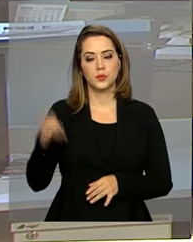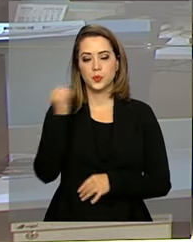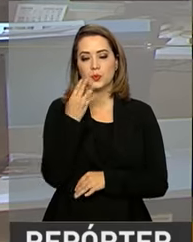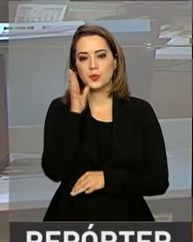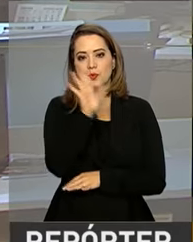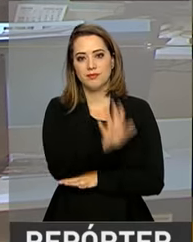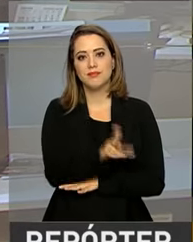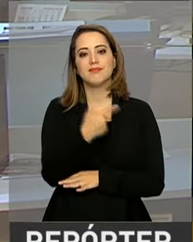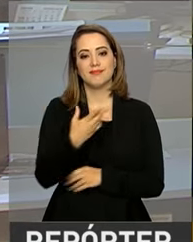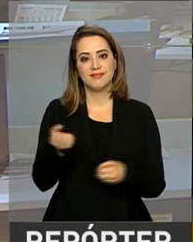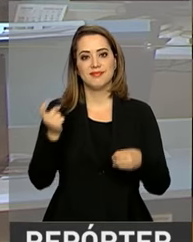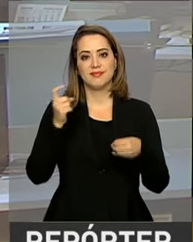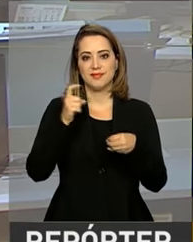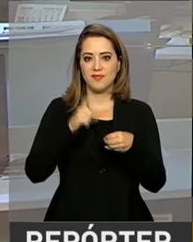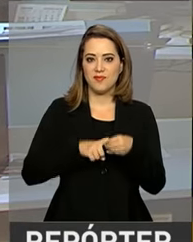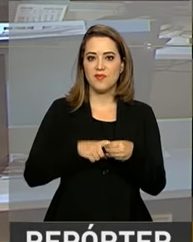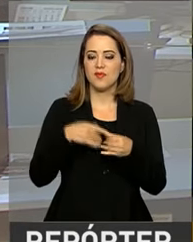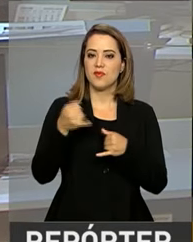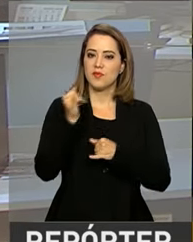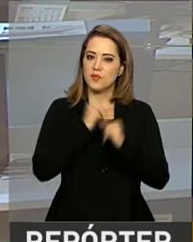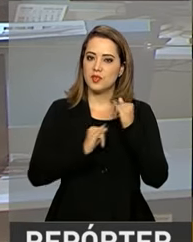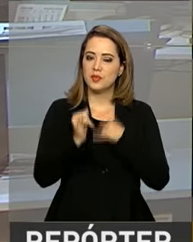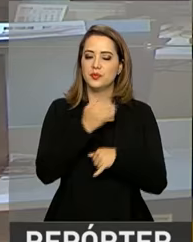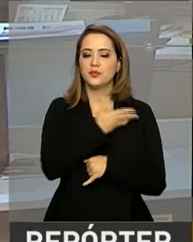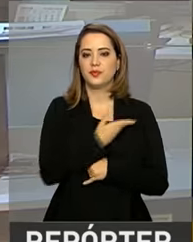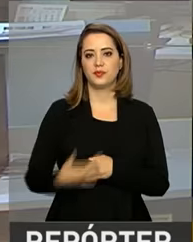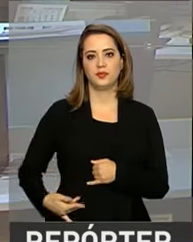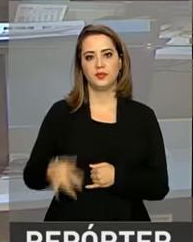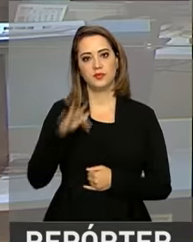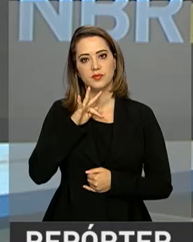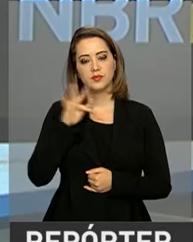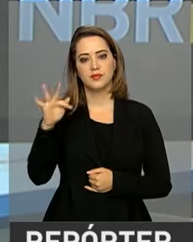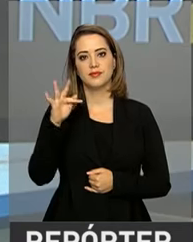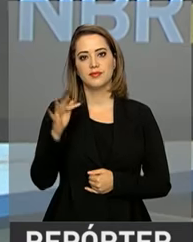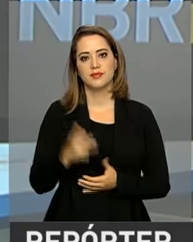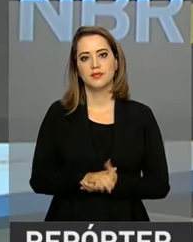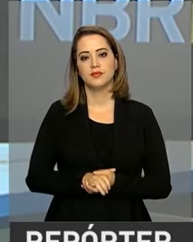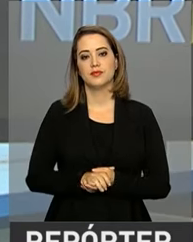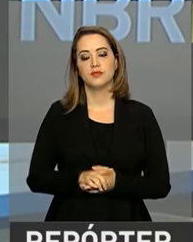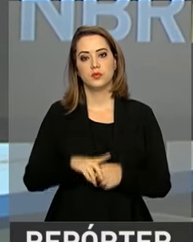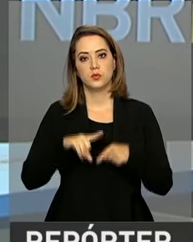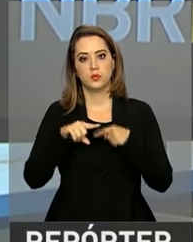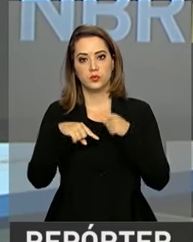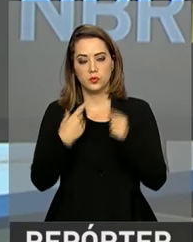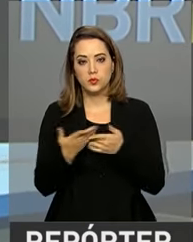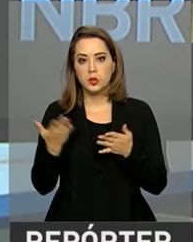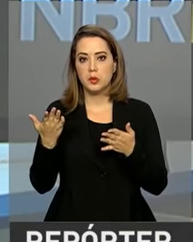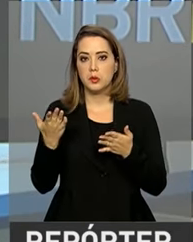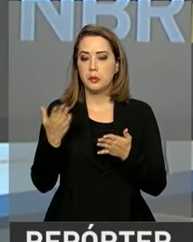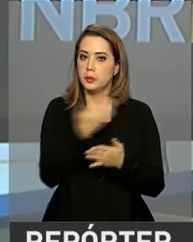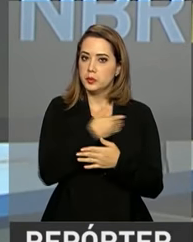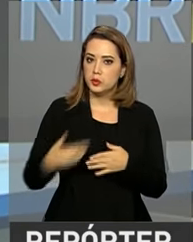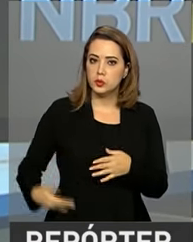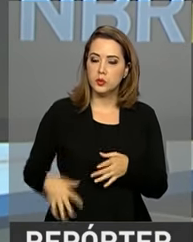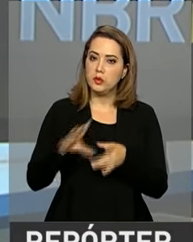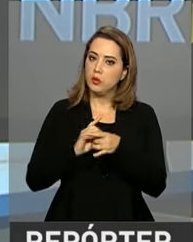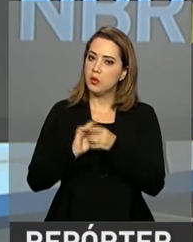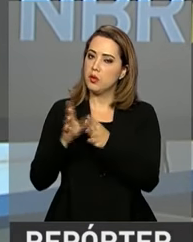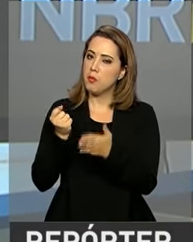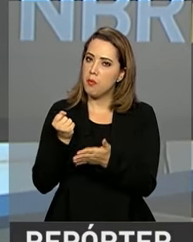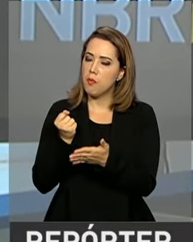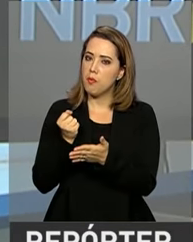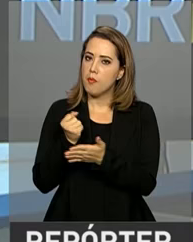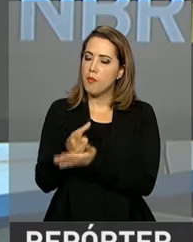Olá, boa tarde. Estamos de volta com o repórter NBR e as notícias do governo federal. Depois de o governo liberar a importação de feijão